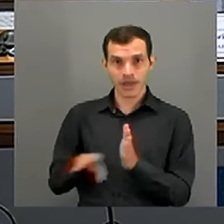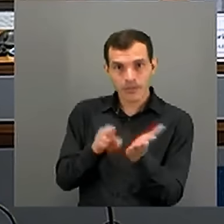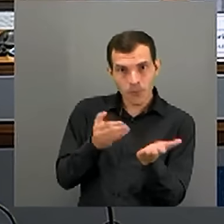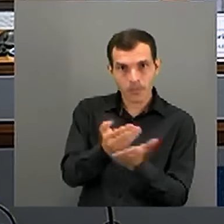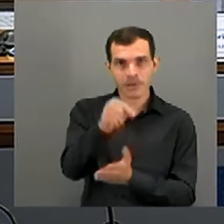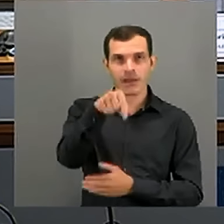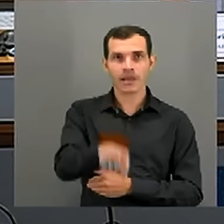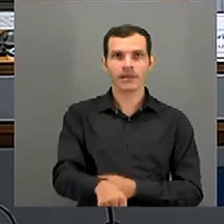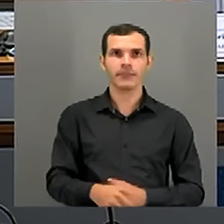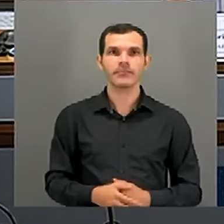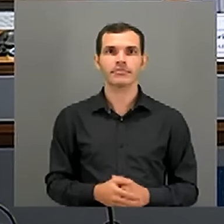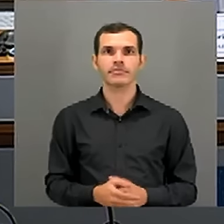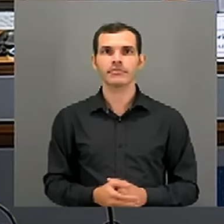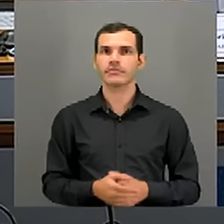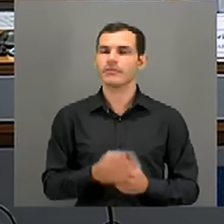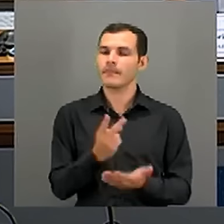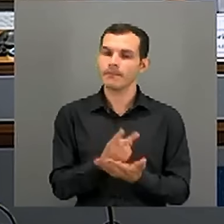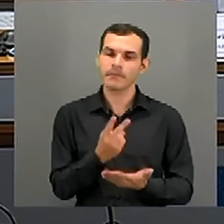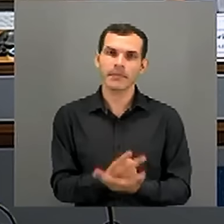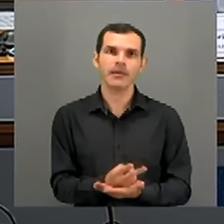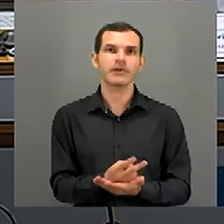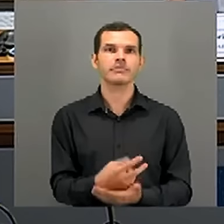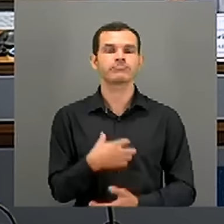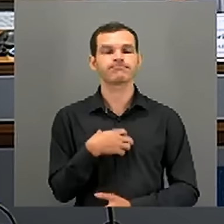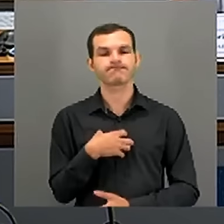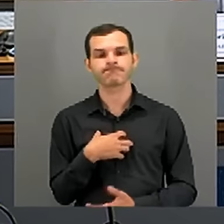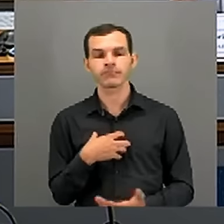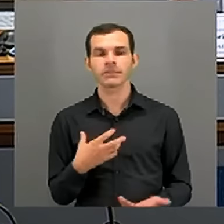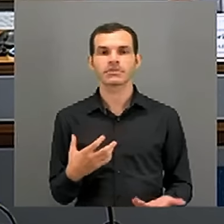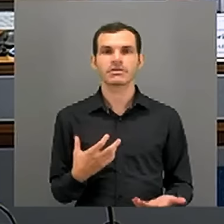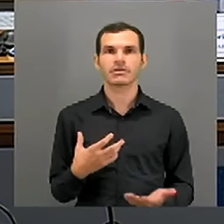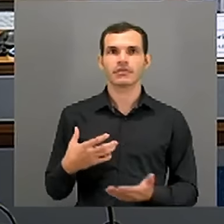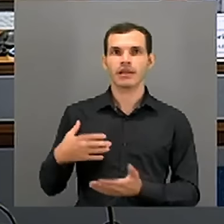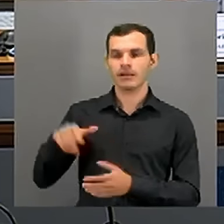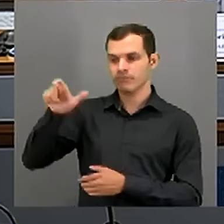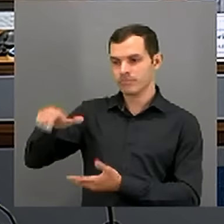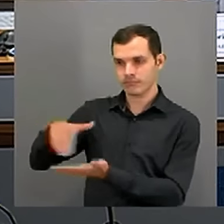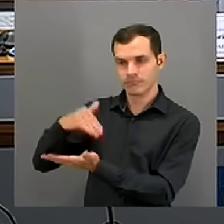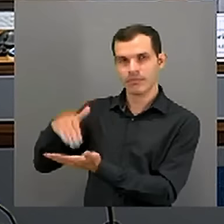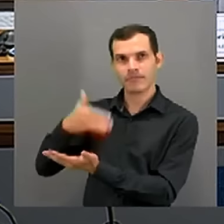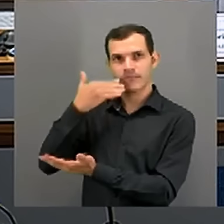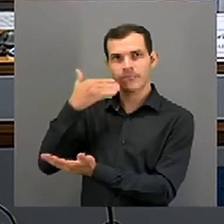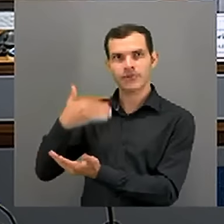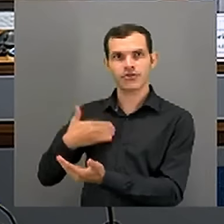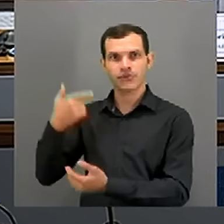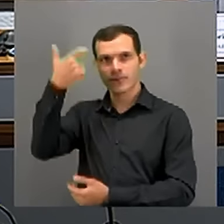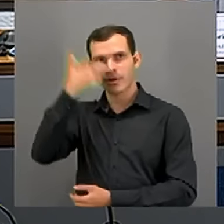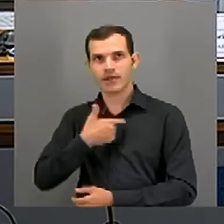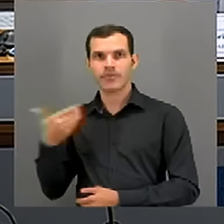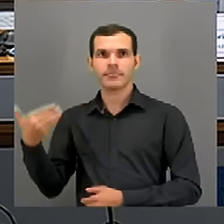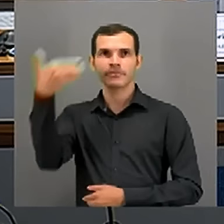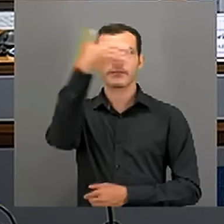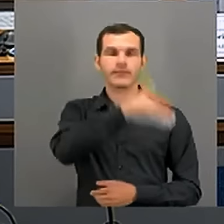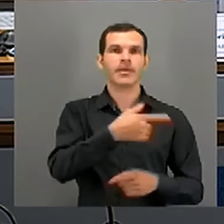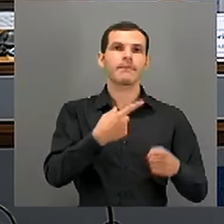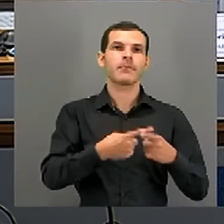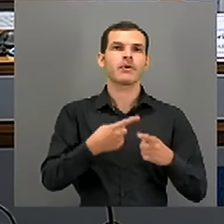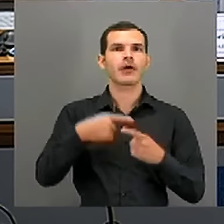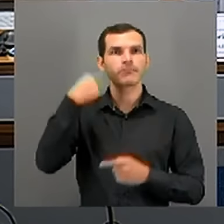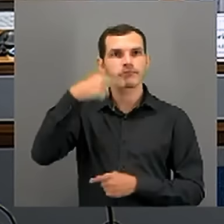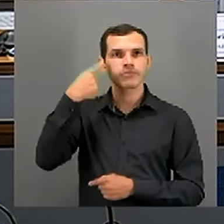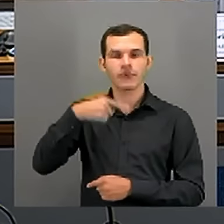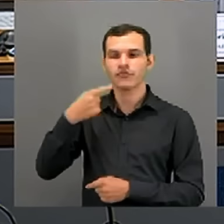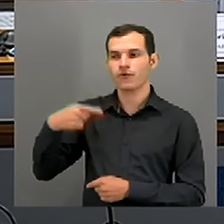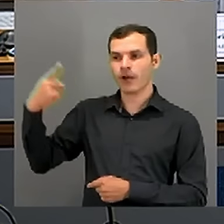sessão, mesmo contrariado, a minha assessora pediu que eu fosse lá porque os advogados do Bruno queriam